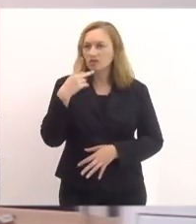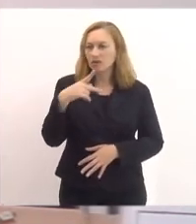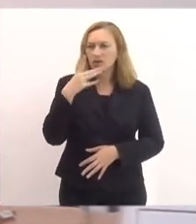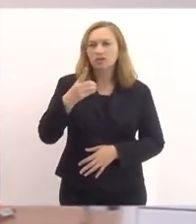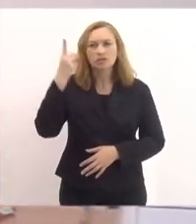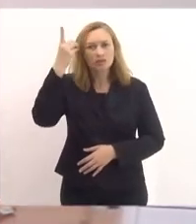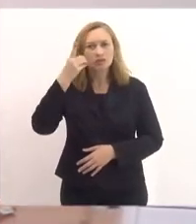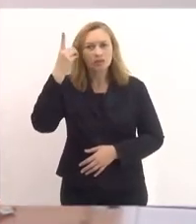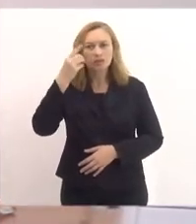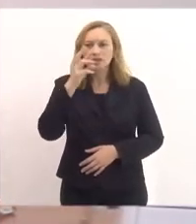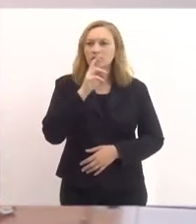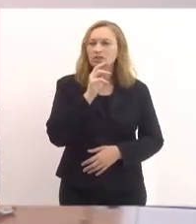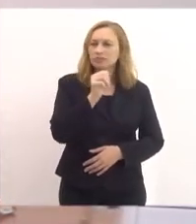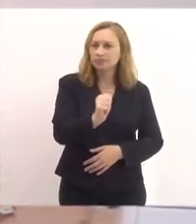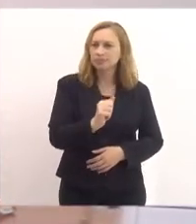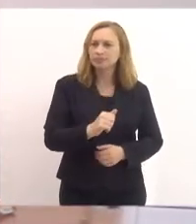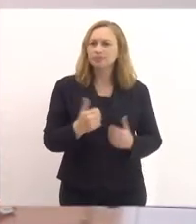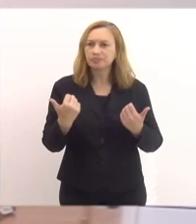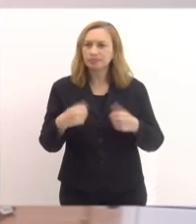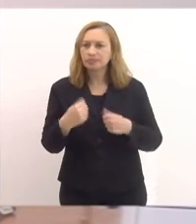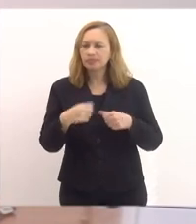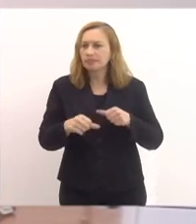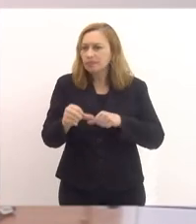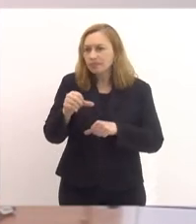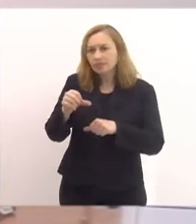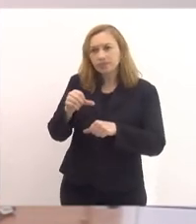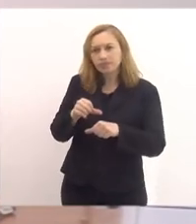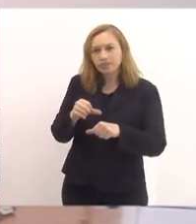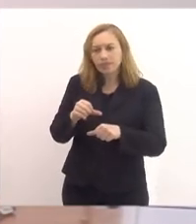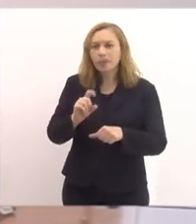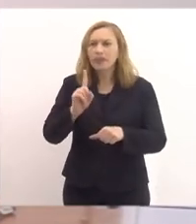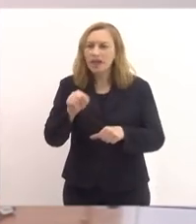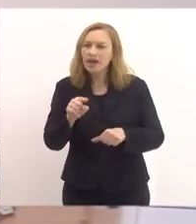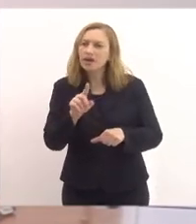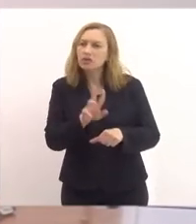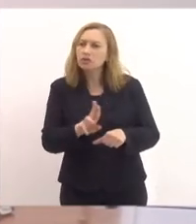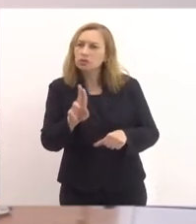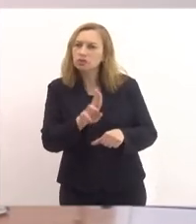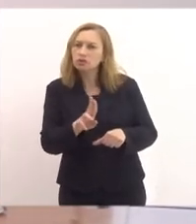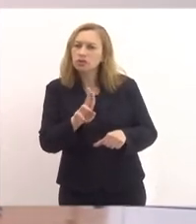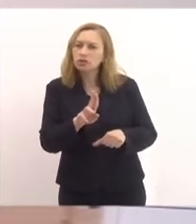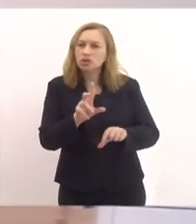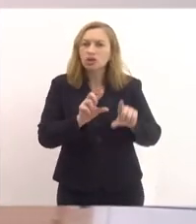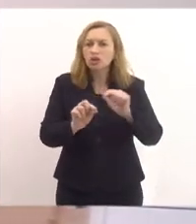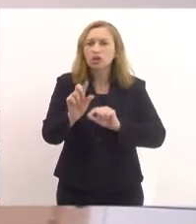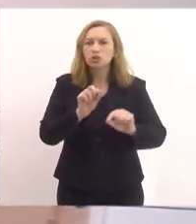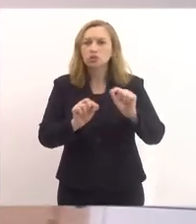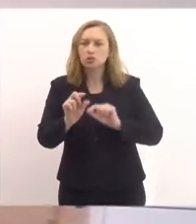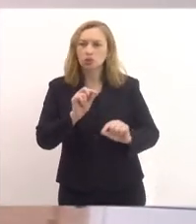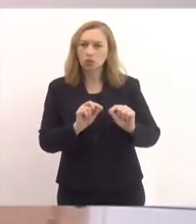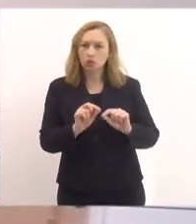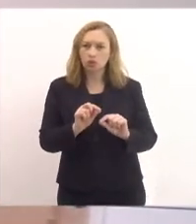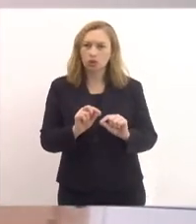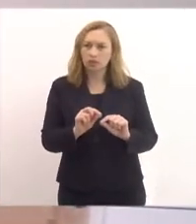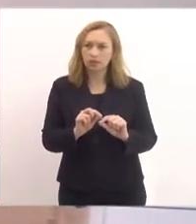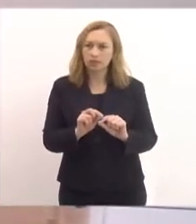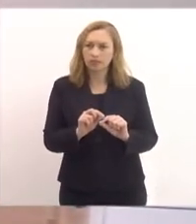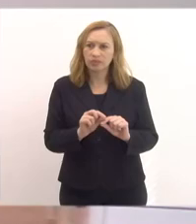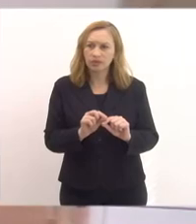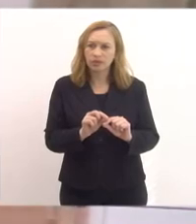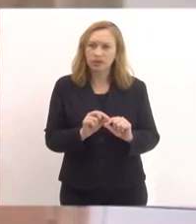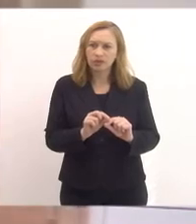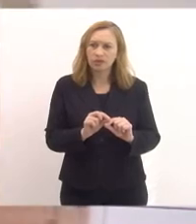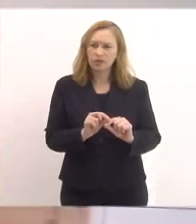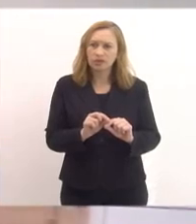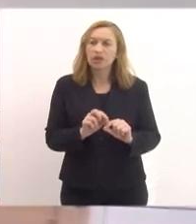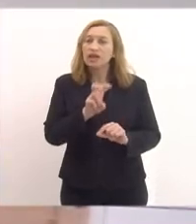deputado Rodrigo Amorim, tem que ser, pelo contrário, é um instrumento de seleção. E, a partir do TAF, então, quer